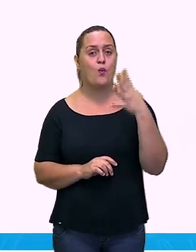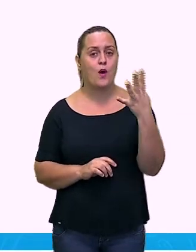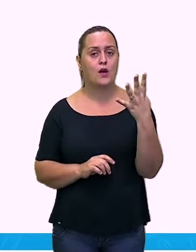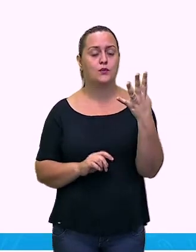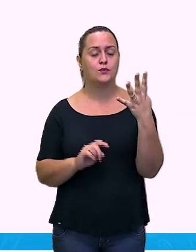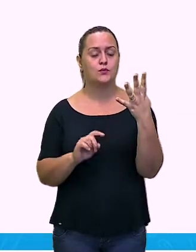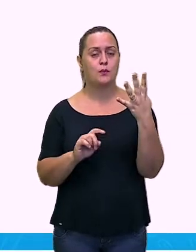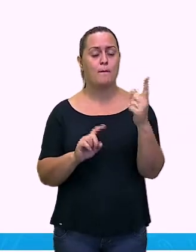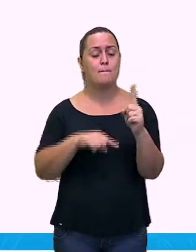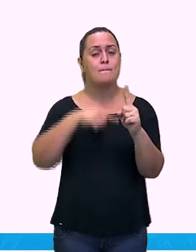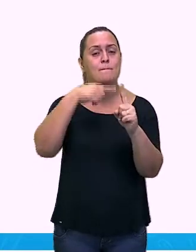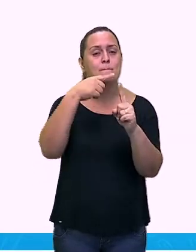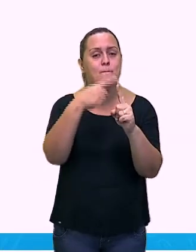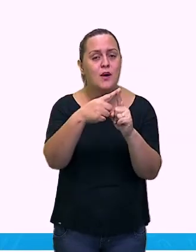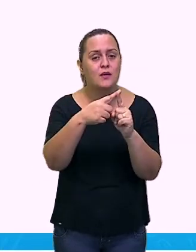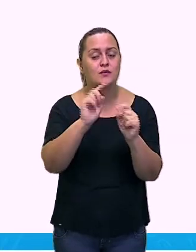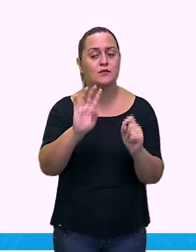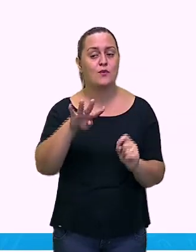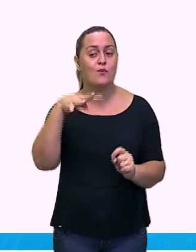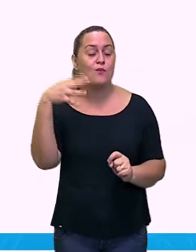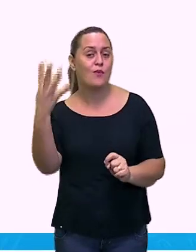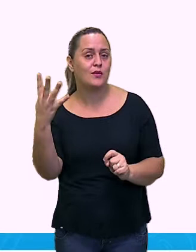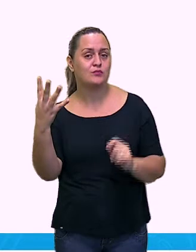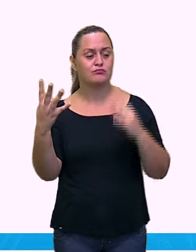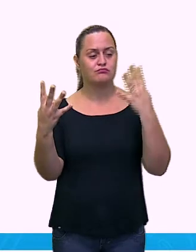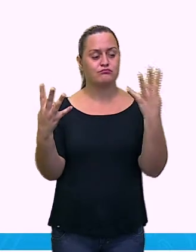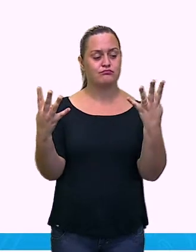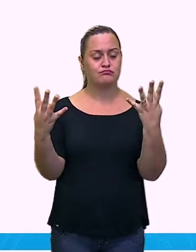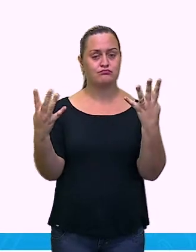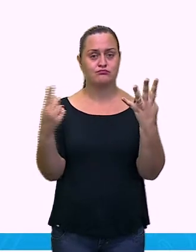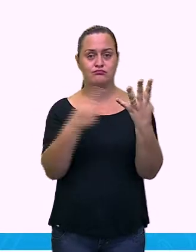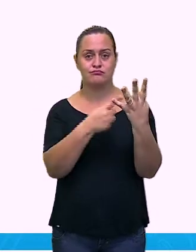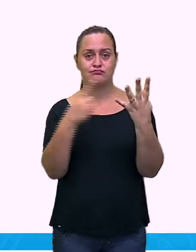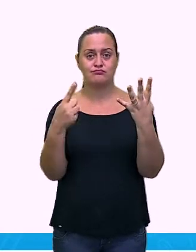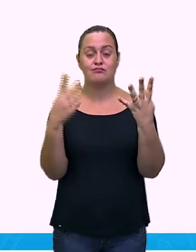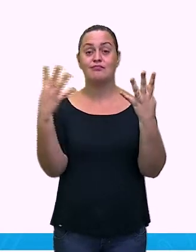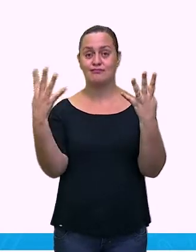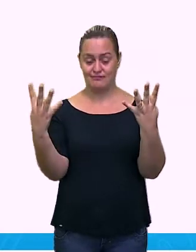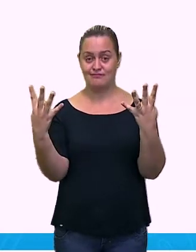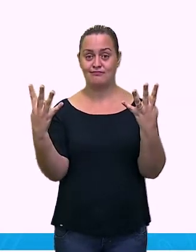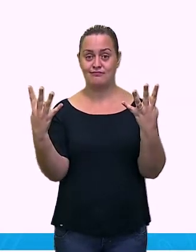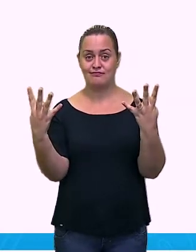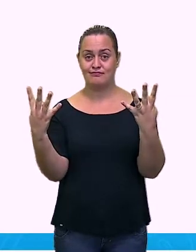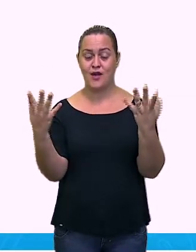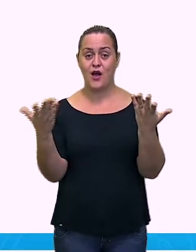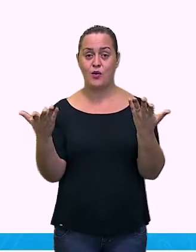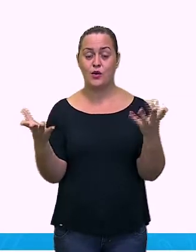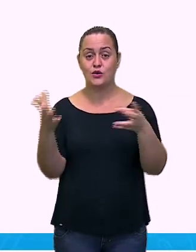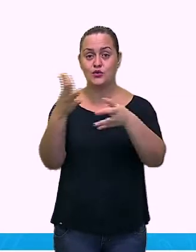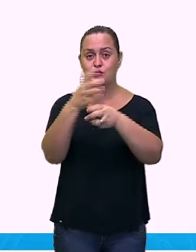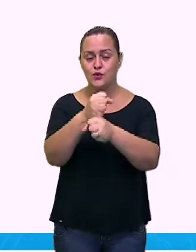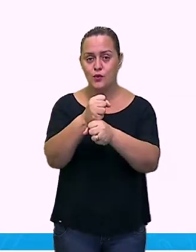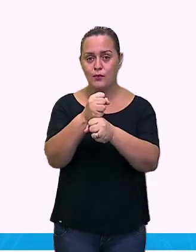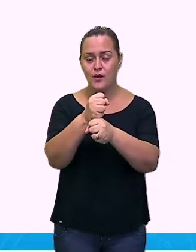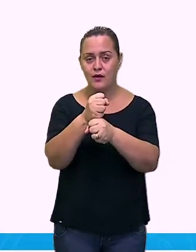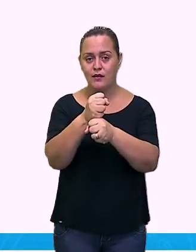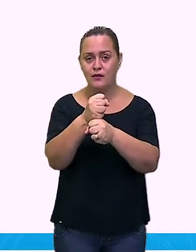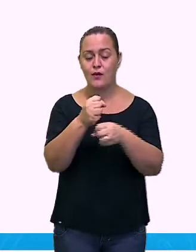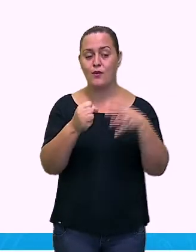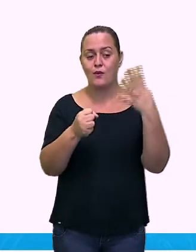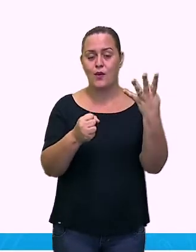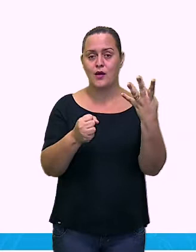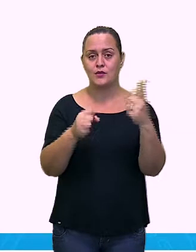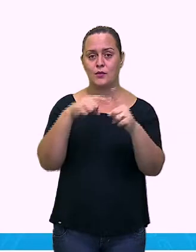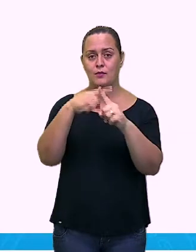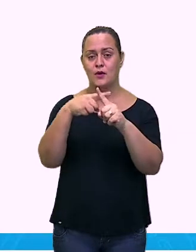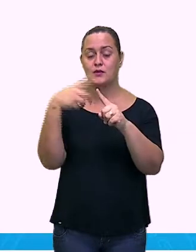quantidade de pessoas que que eu vou fazer eu vou somar tudo ó quatro mais